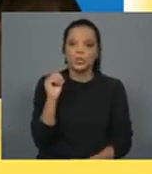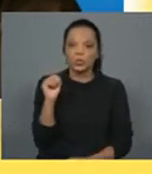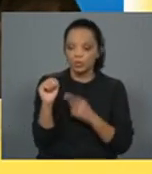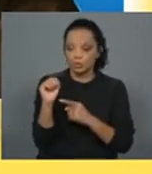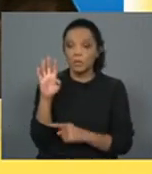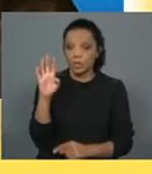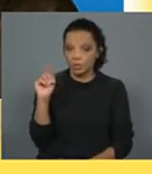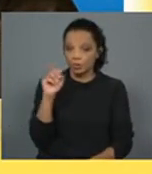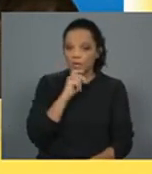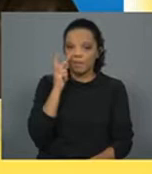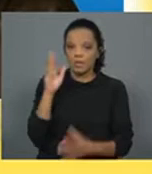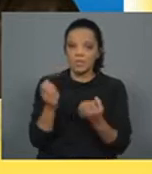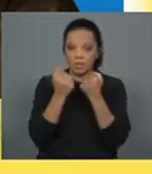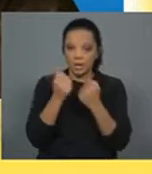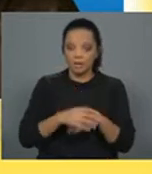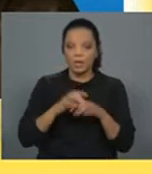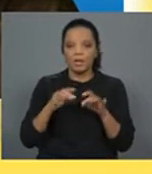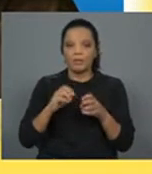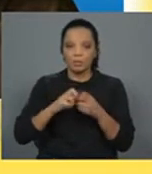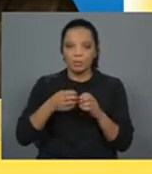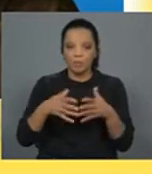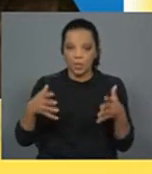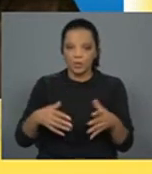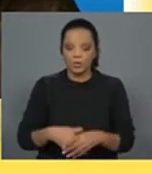podem salvar vidas e evitar tragédias.